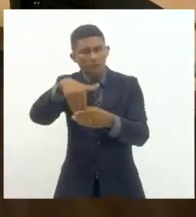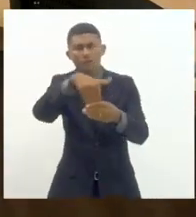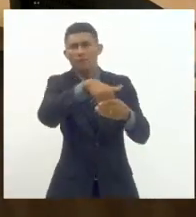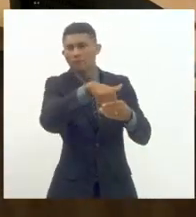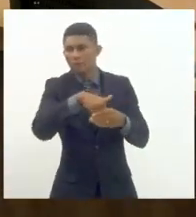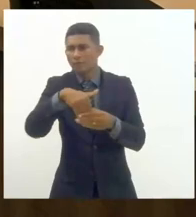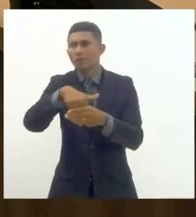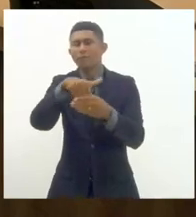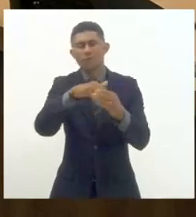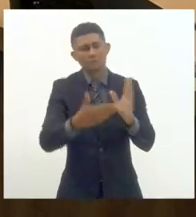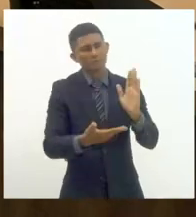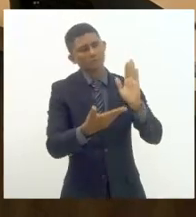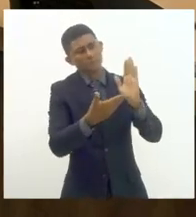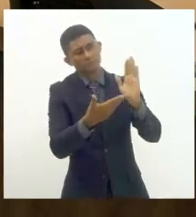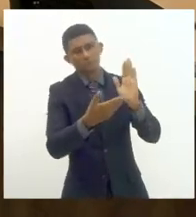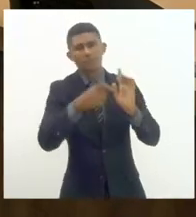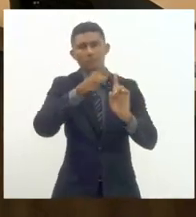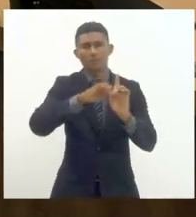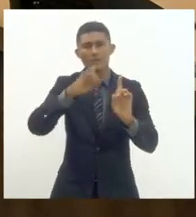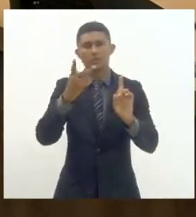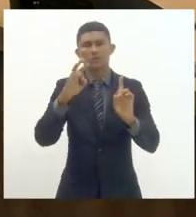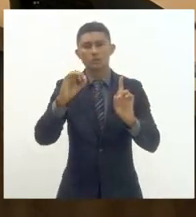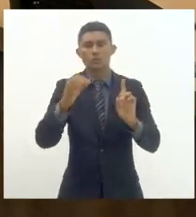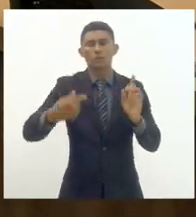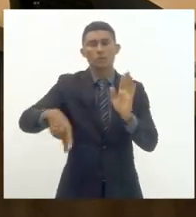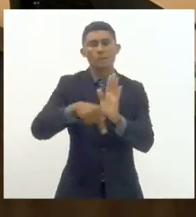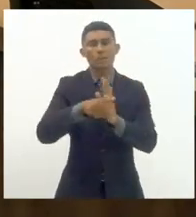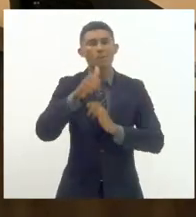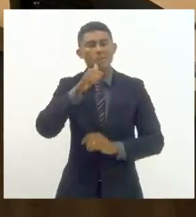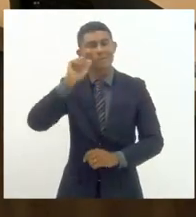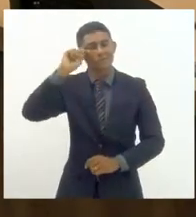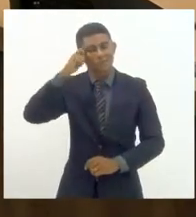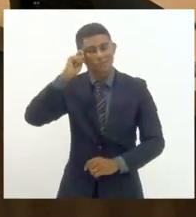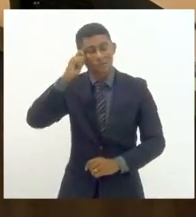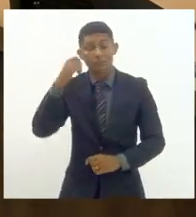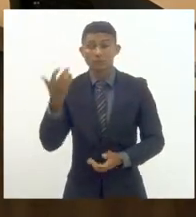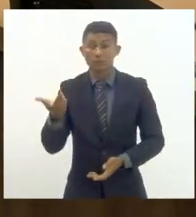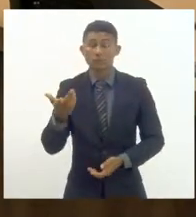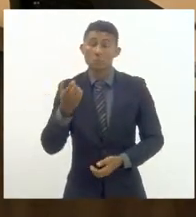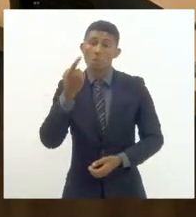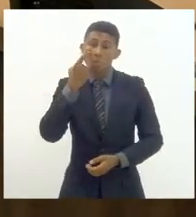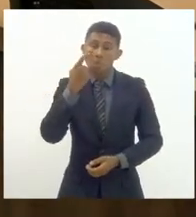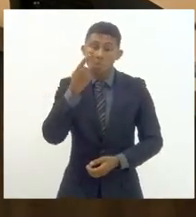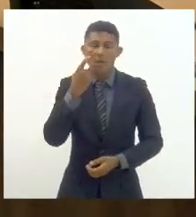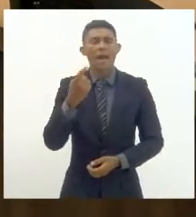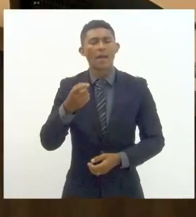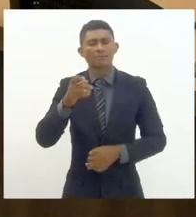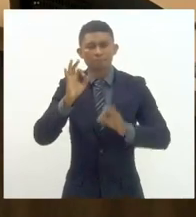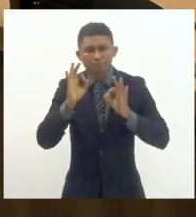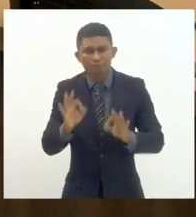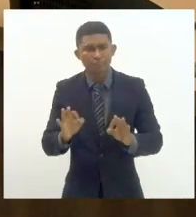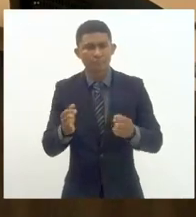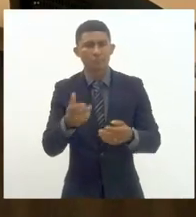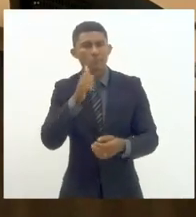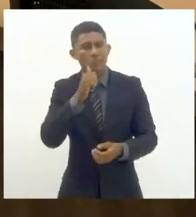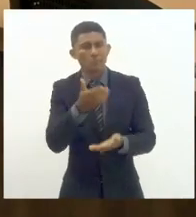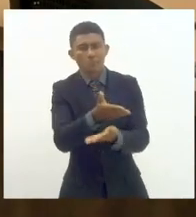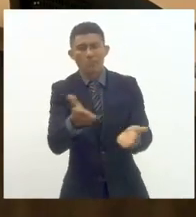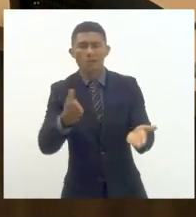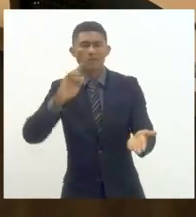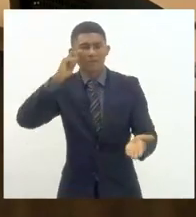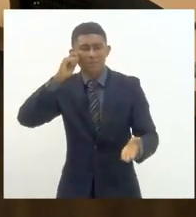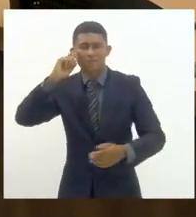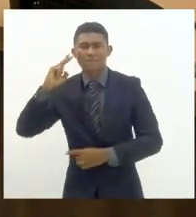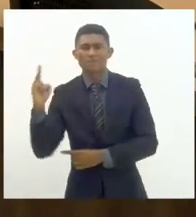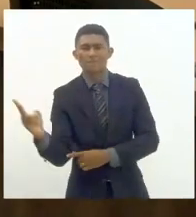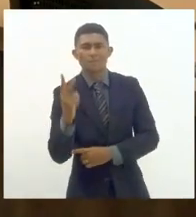primeiro momento pelo Julho das Pretas. O que estamos falando aqui é a possibilidade de reconhecimento das mulheres pretas com a sua